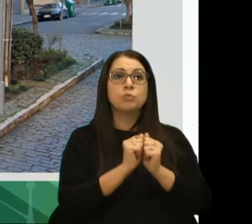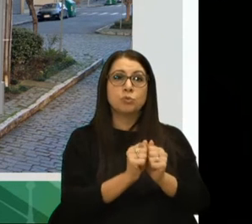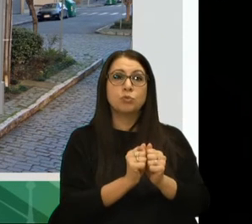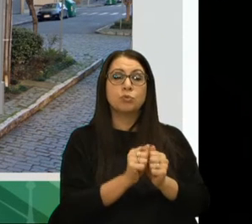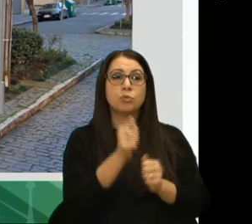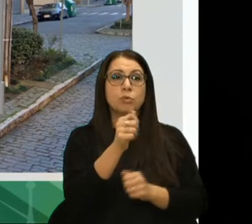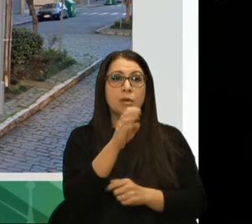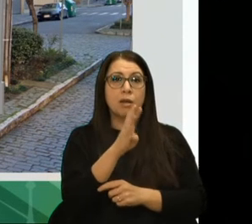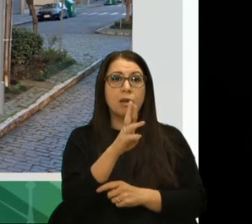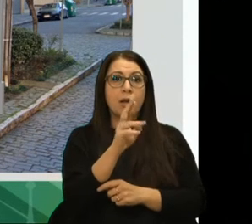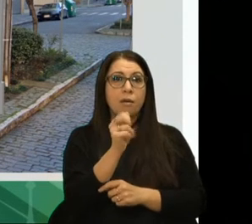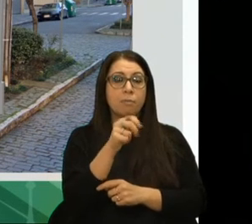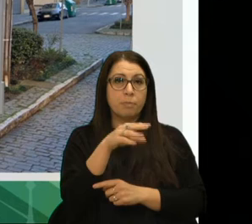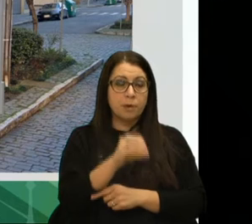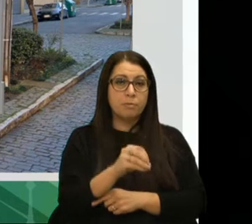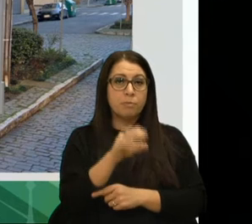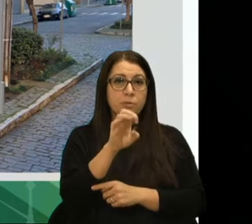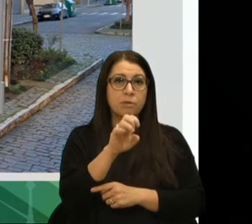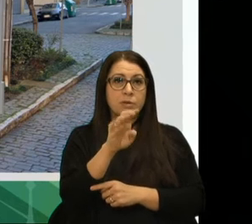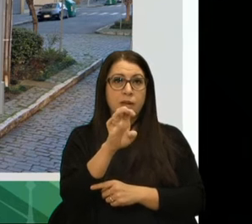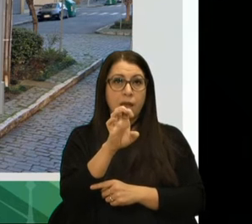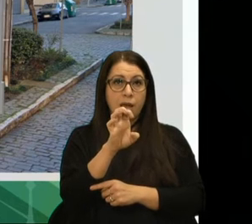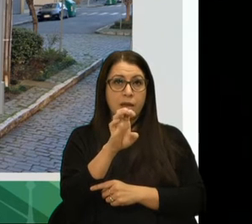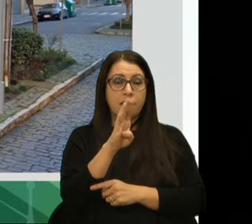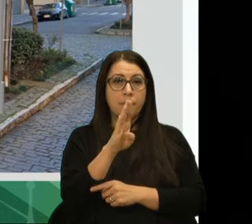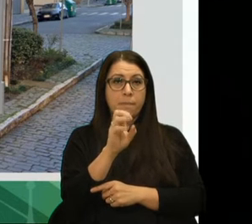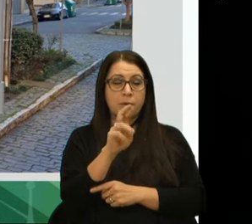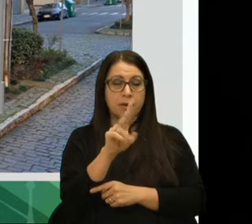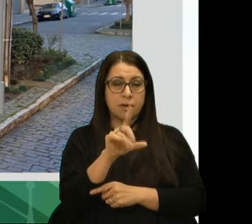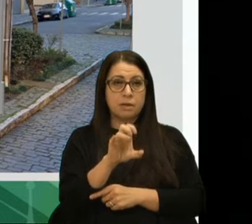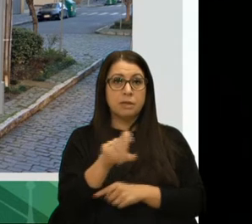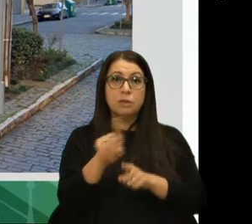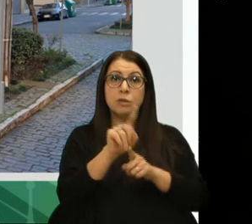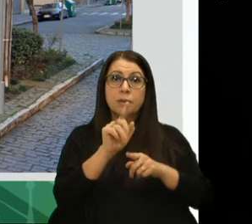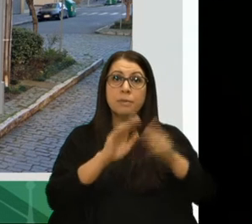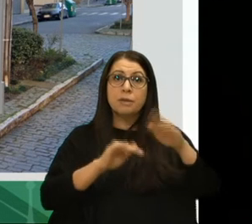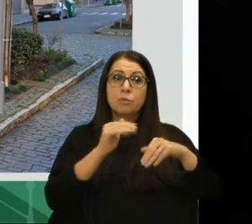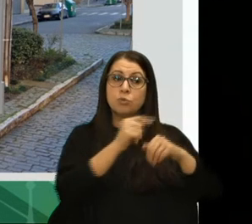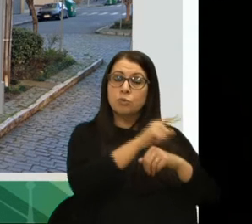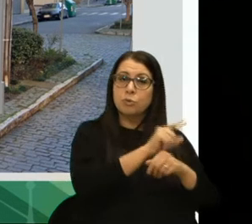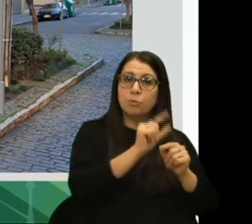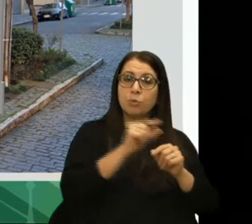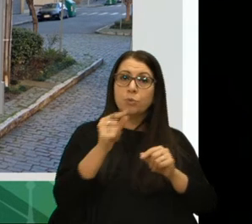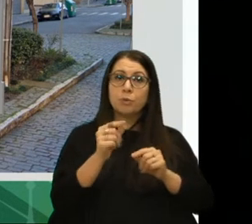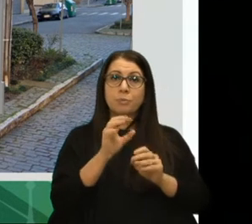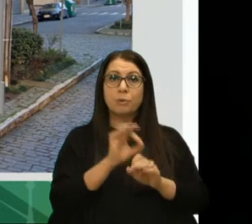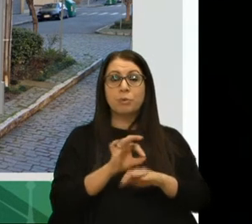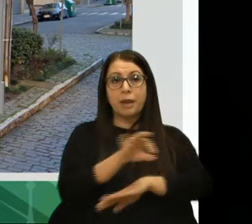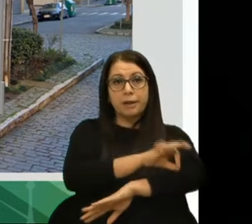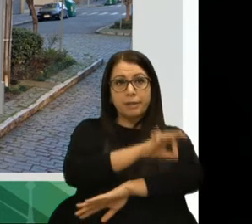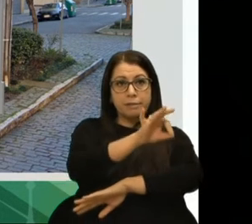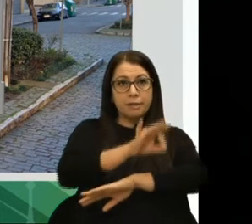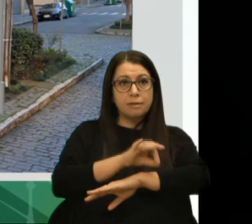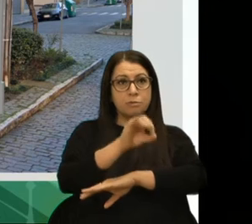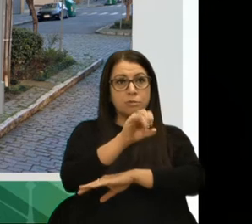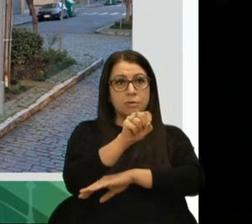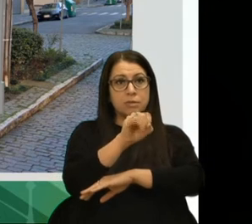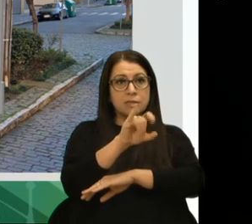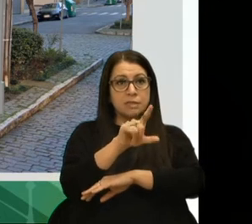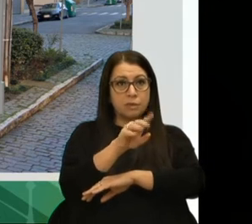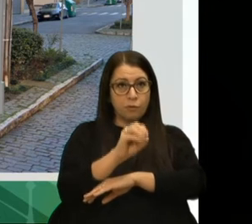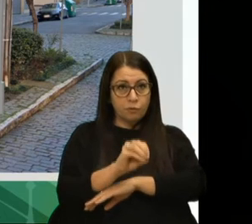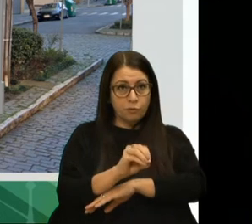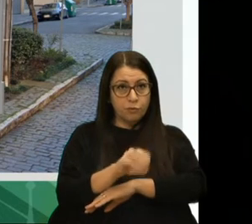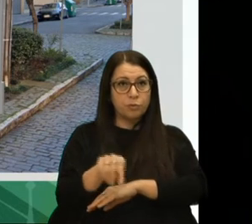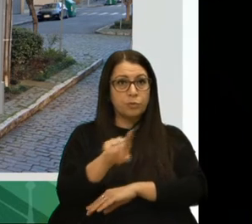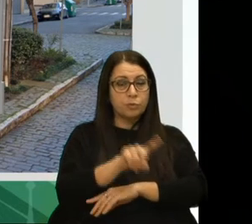Abramo Eberle, metalúrgica, e a sua base, né, construída pelo arquiteto construtor Silvio Toigo.